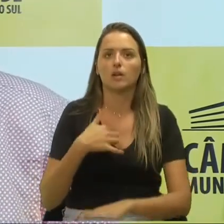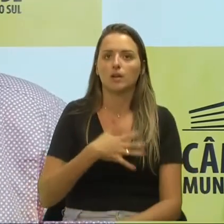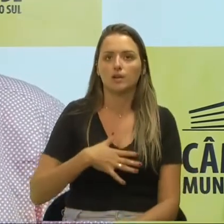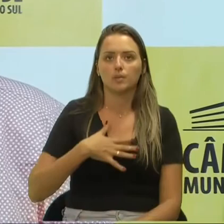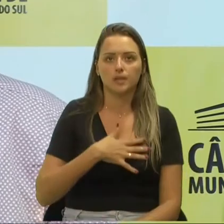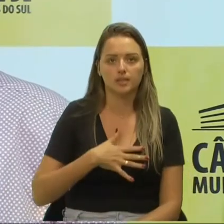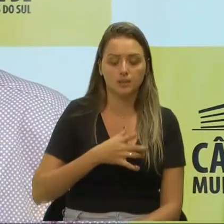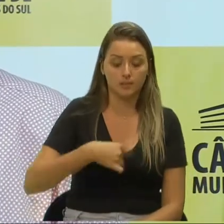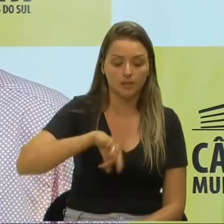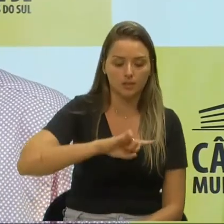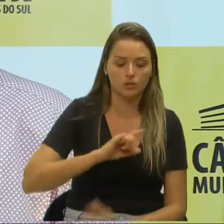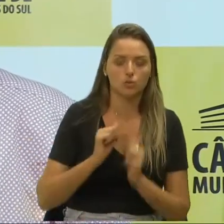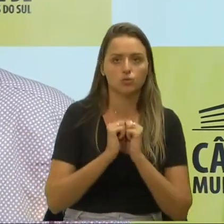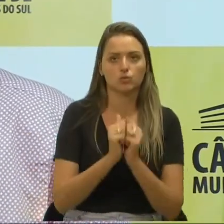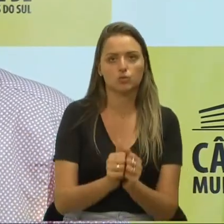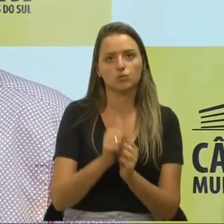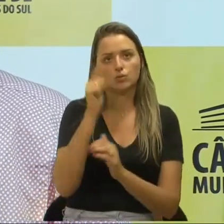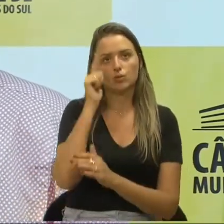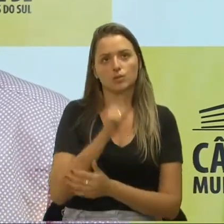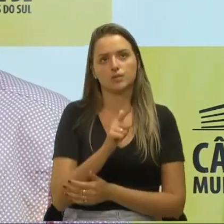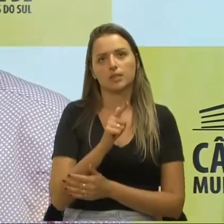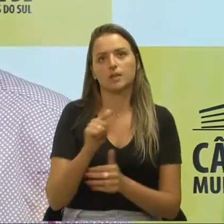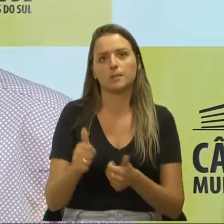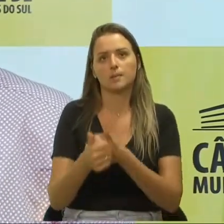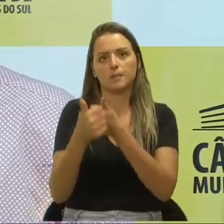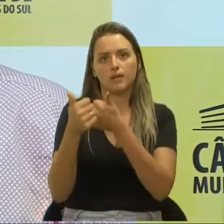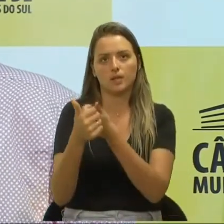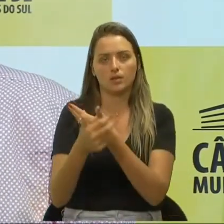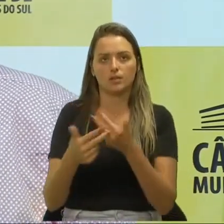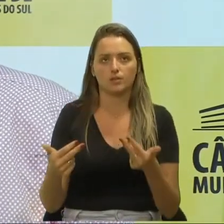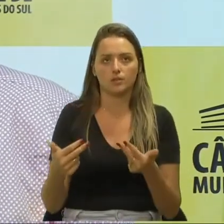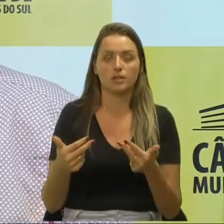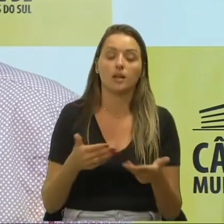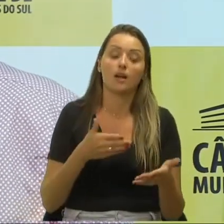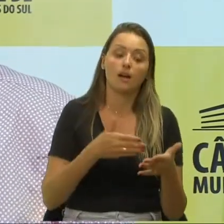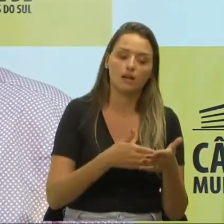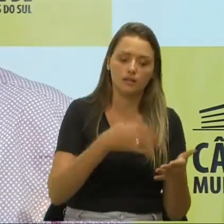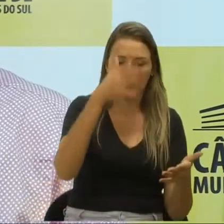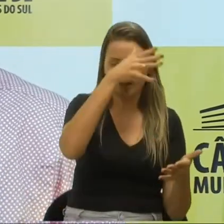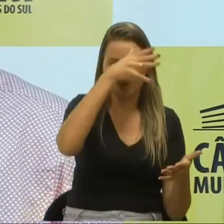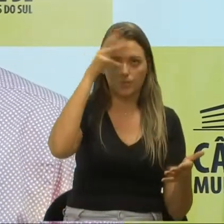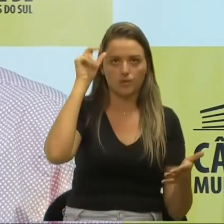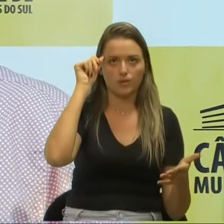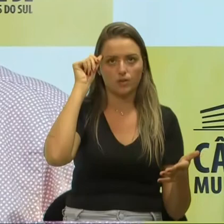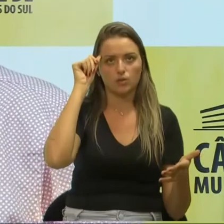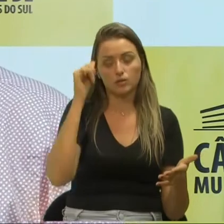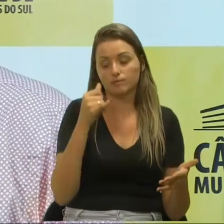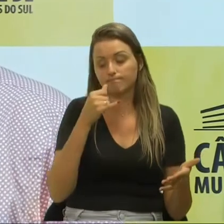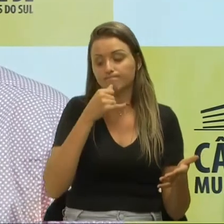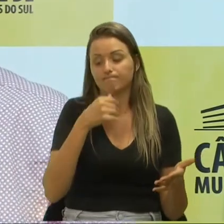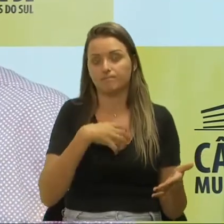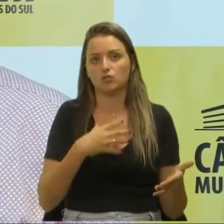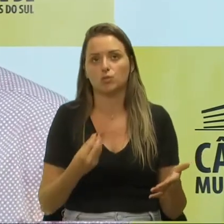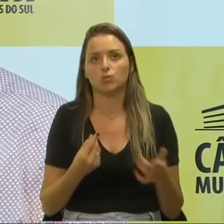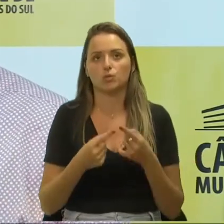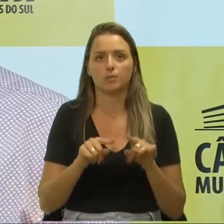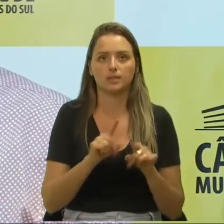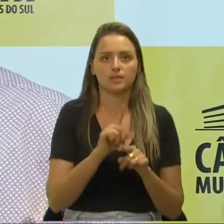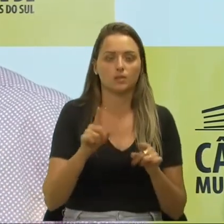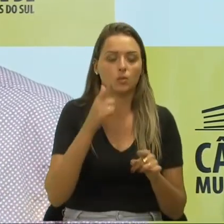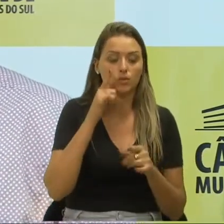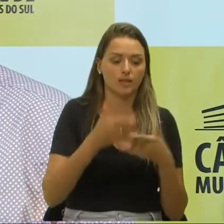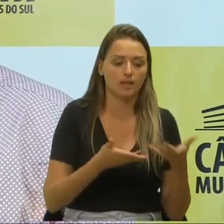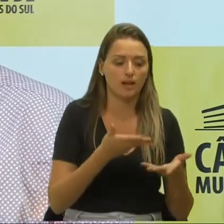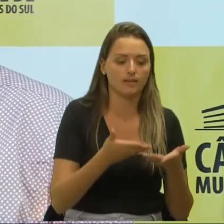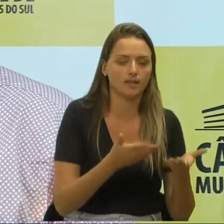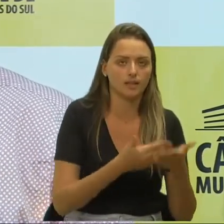que a gente, junto, possa buscar essas melhorias, enquanto o poder público, infelizmente, não está atendendo de acordo